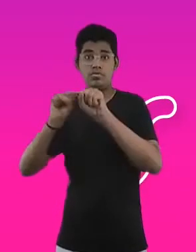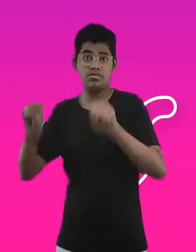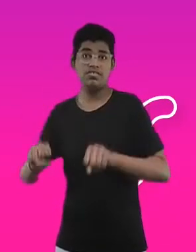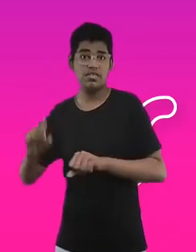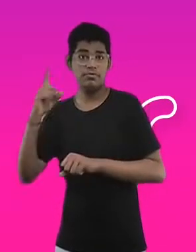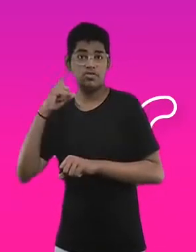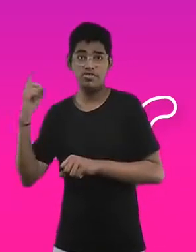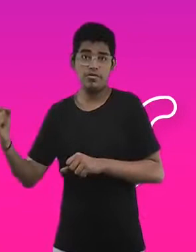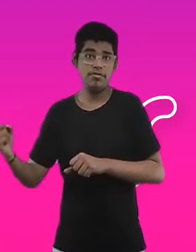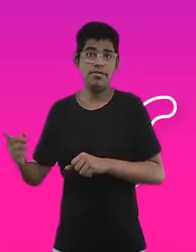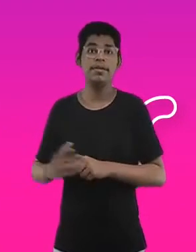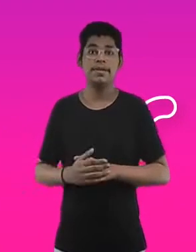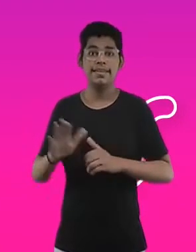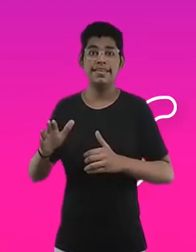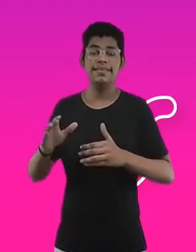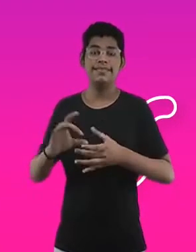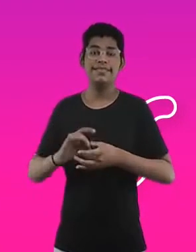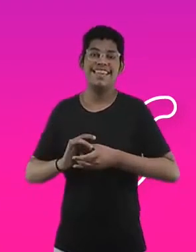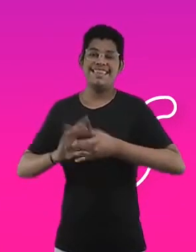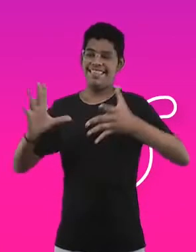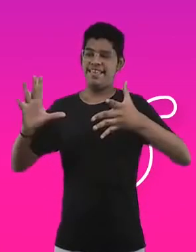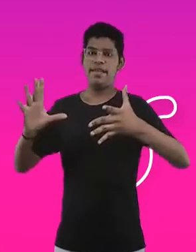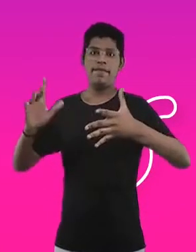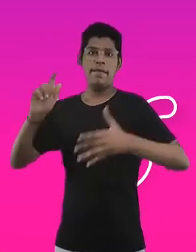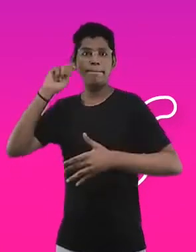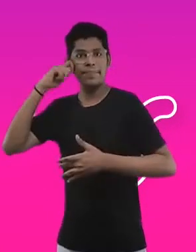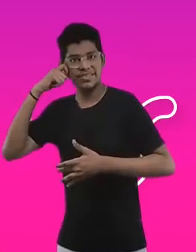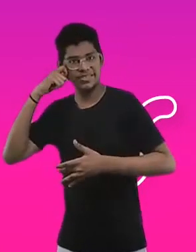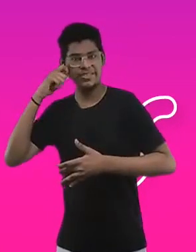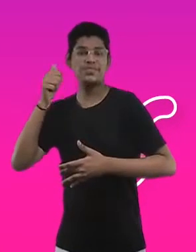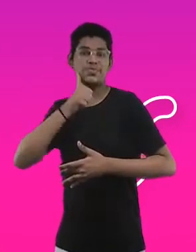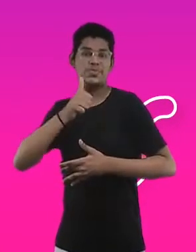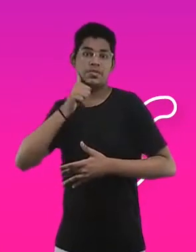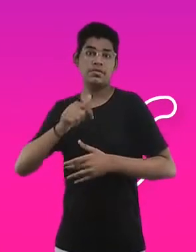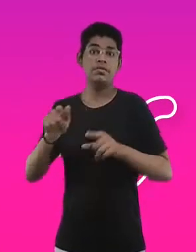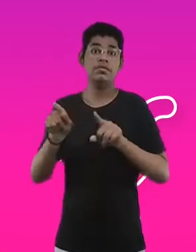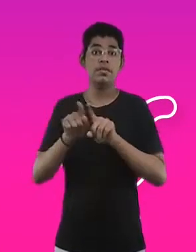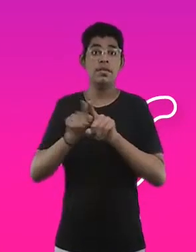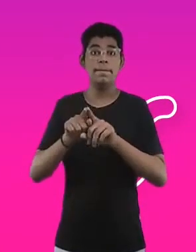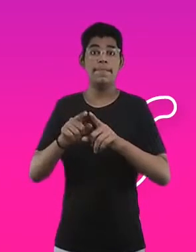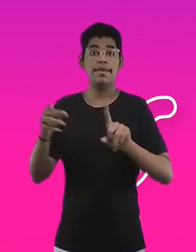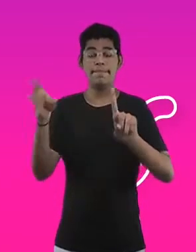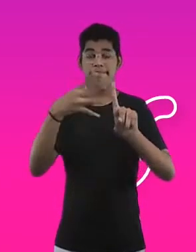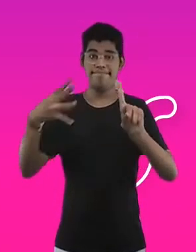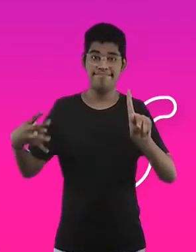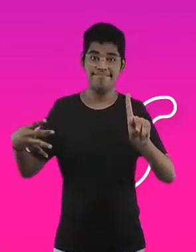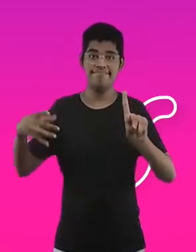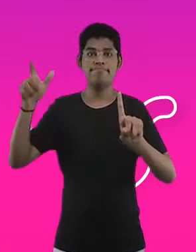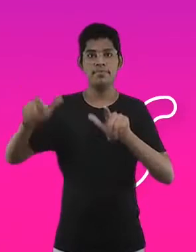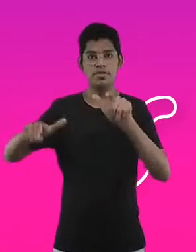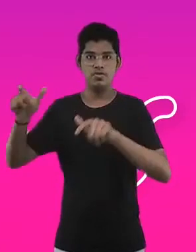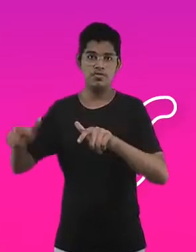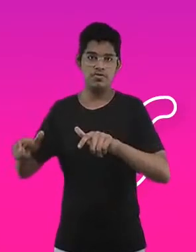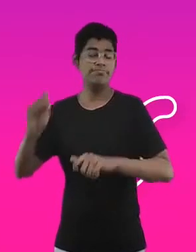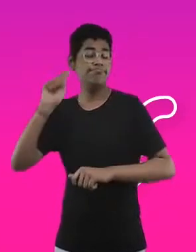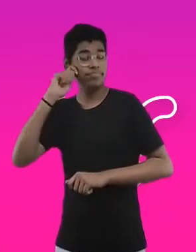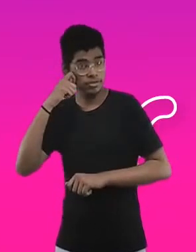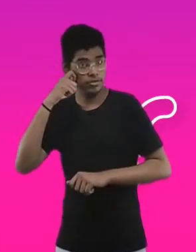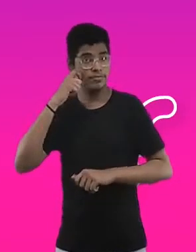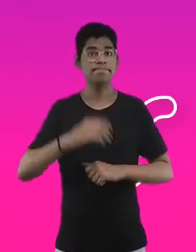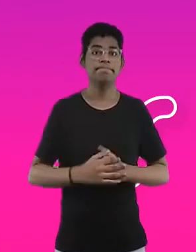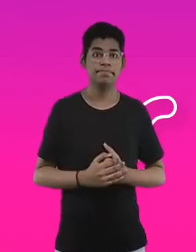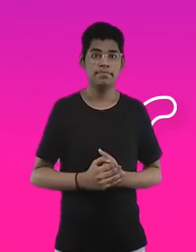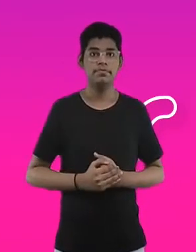de mulheres negras e de pessoas LGBTQI+, negras. Especificamente, né,